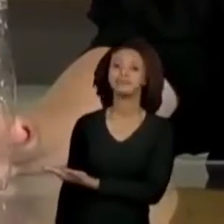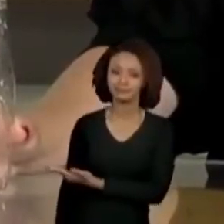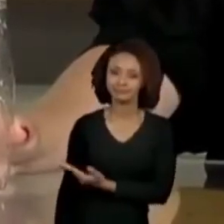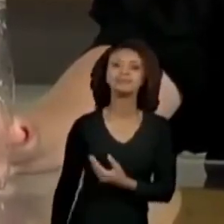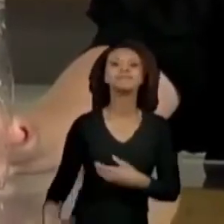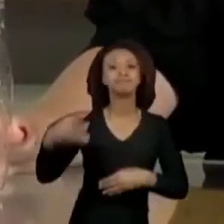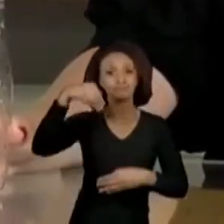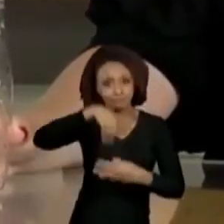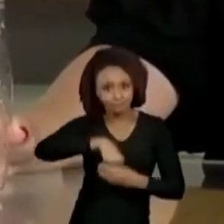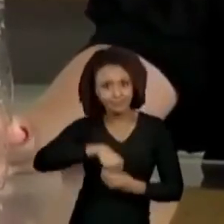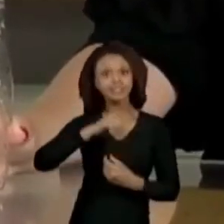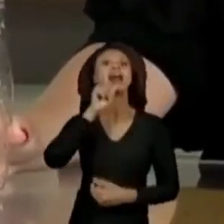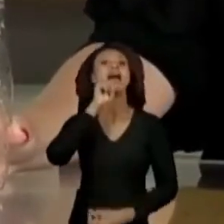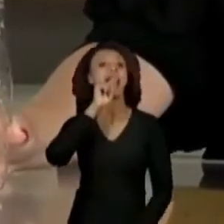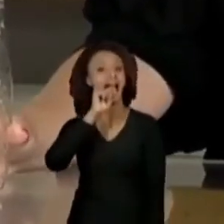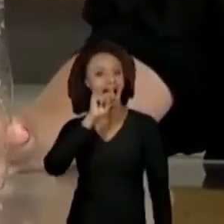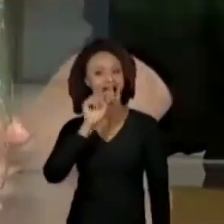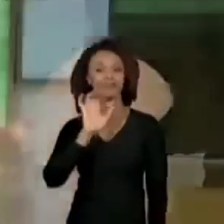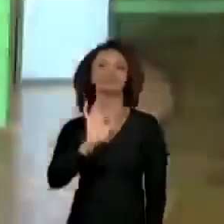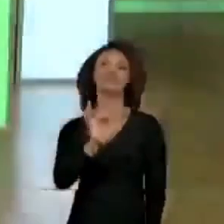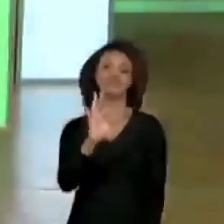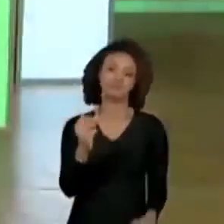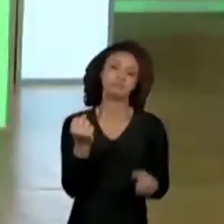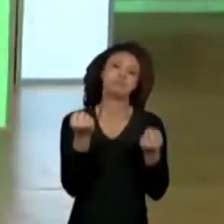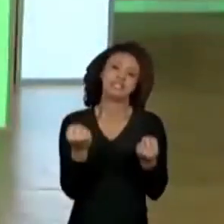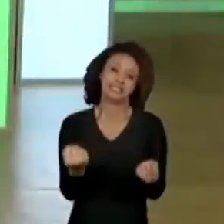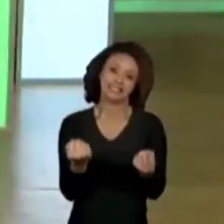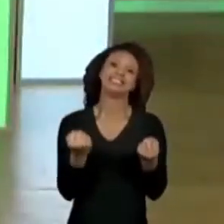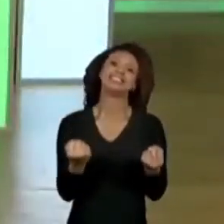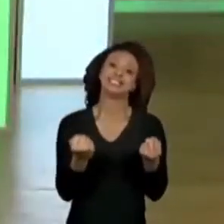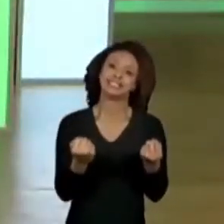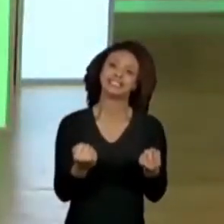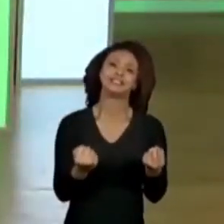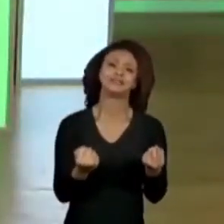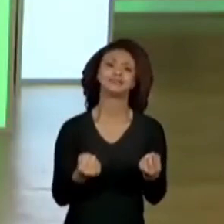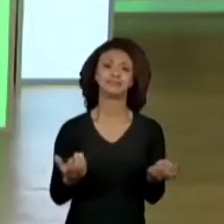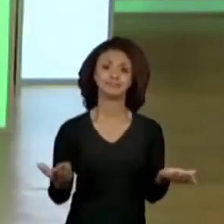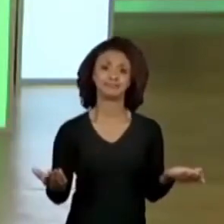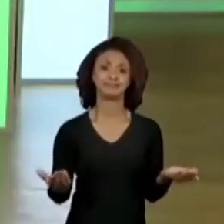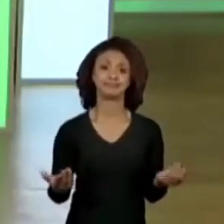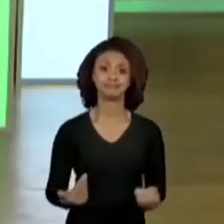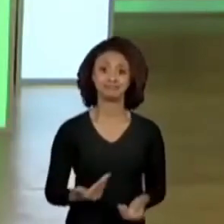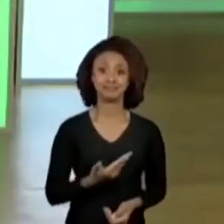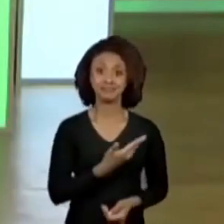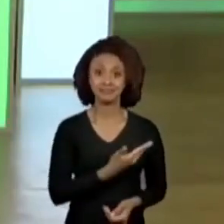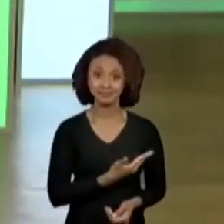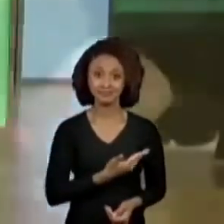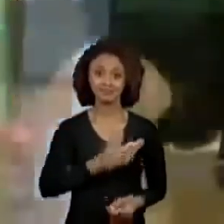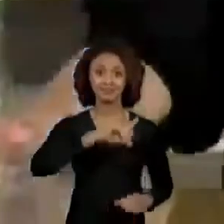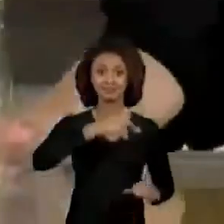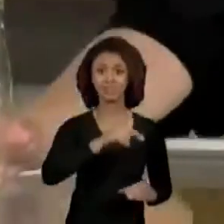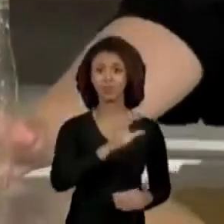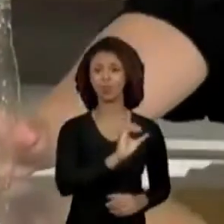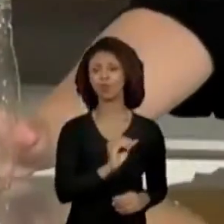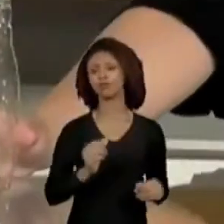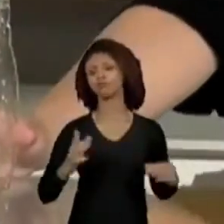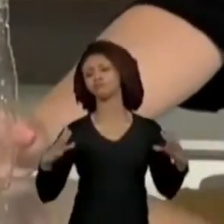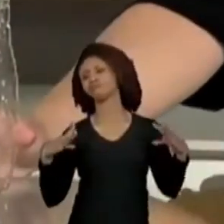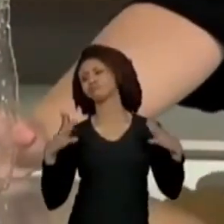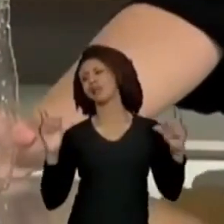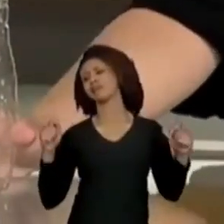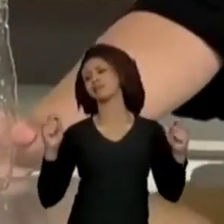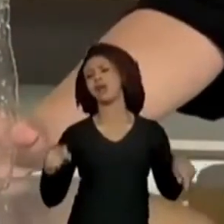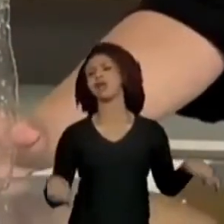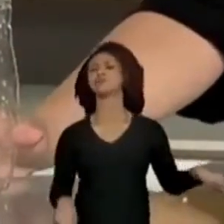Com água. Muito bem, né? Essa aqui tá super levinha, a Profran ficou de boa para carregar essa